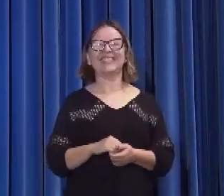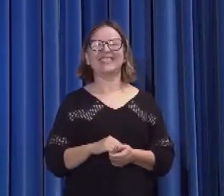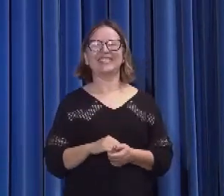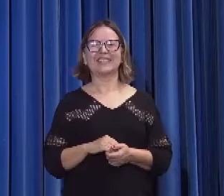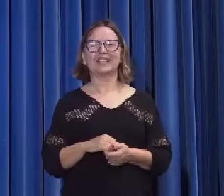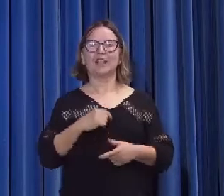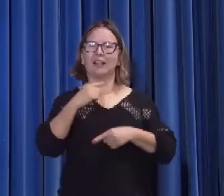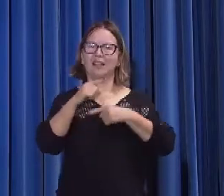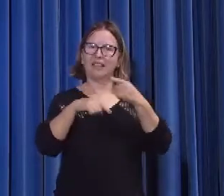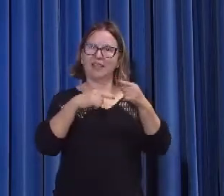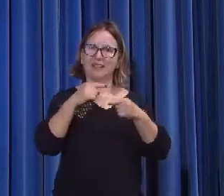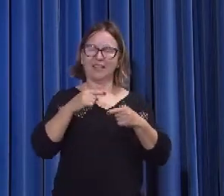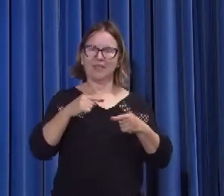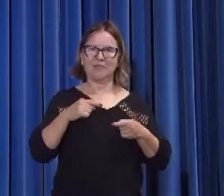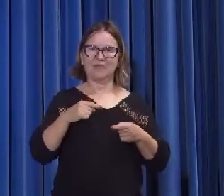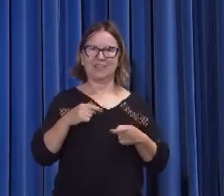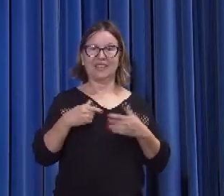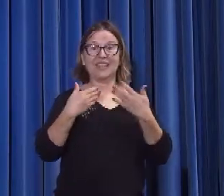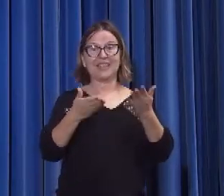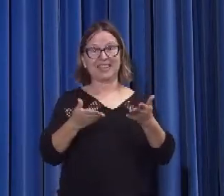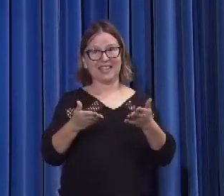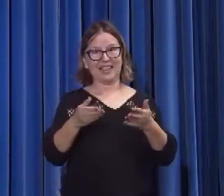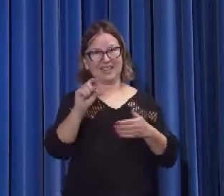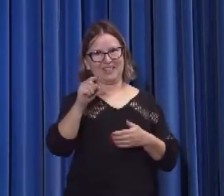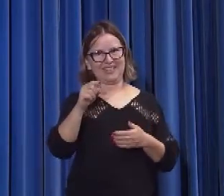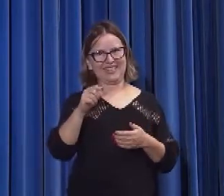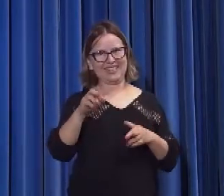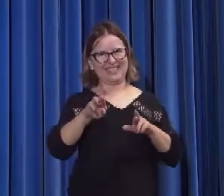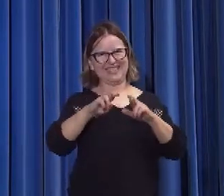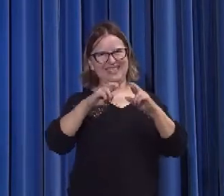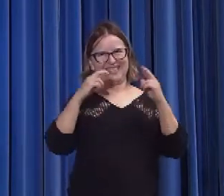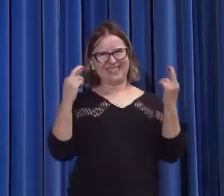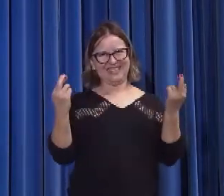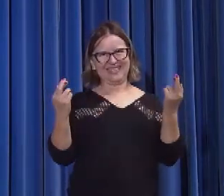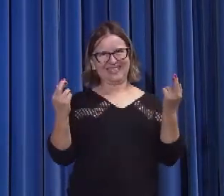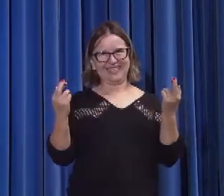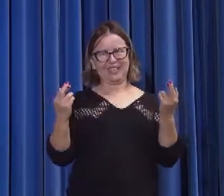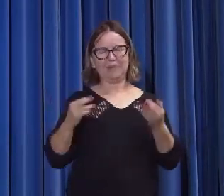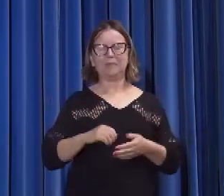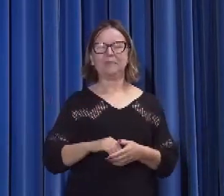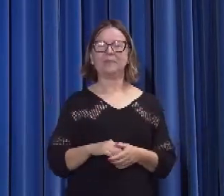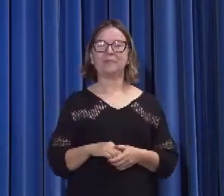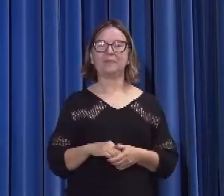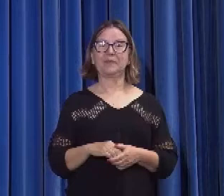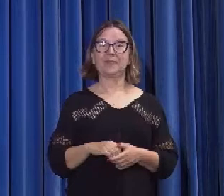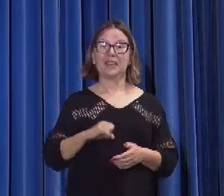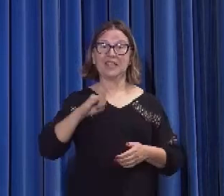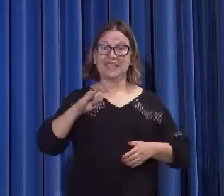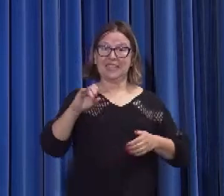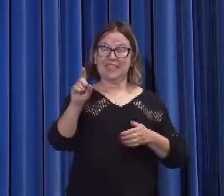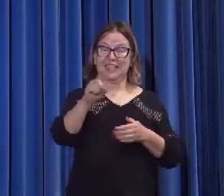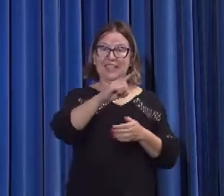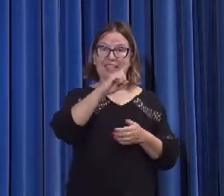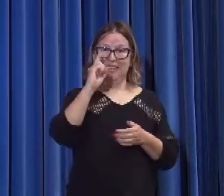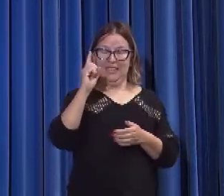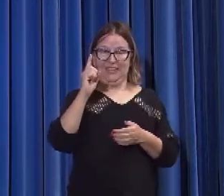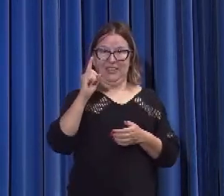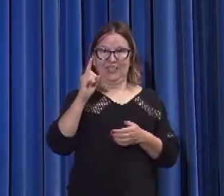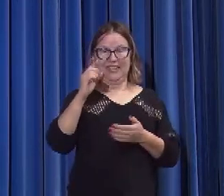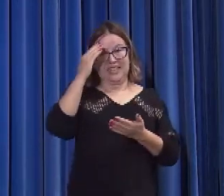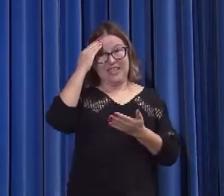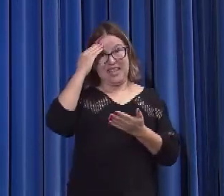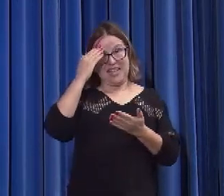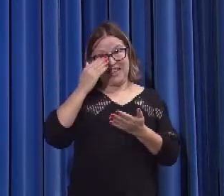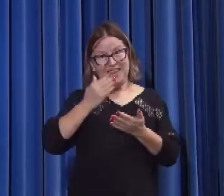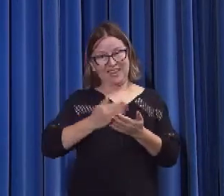Para depois Ele produzir em você esperança. Então, se nós reconhecermos a palavra, que essa